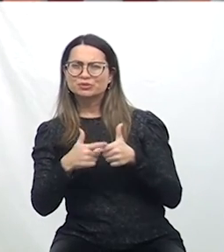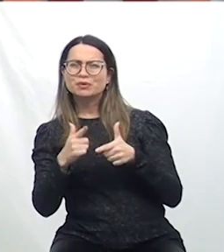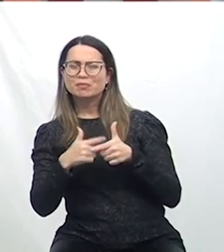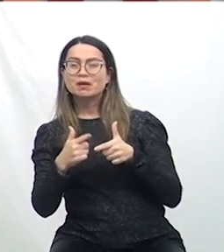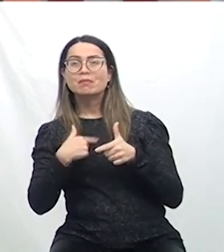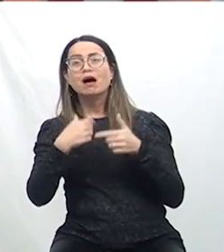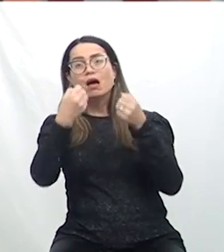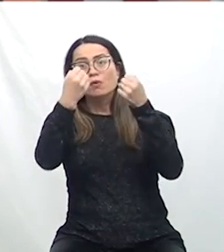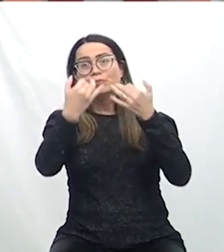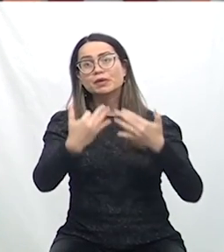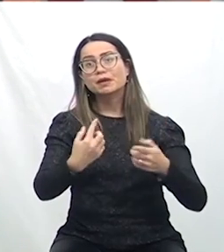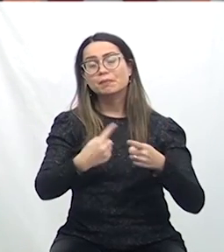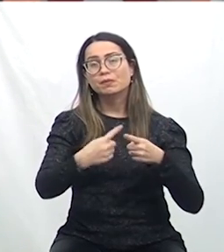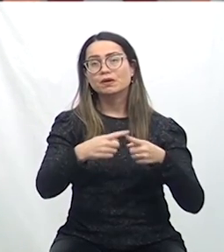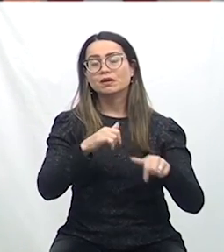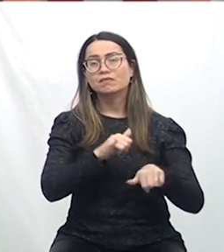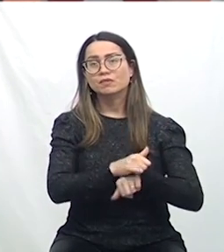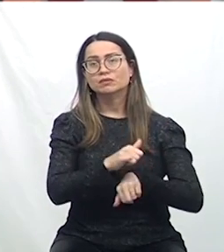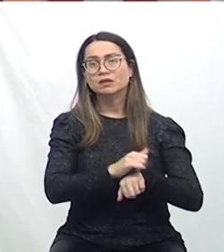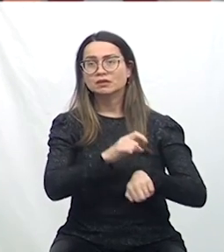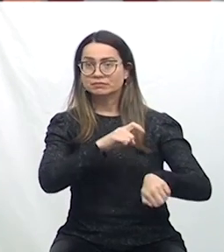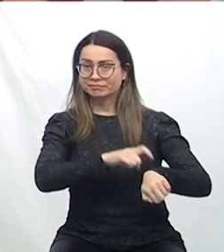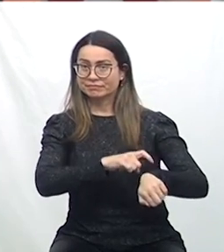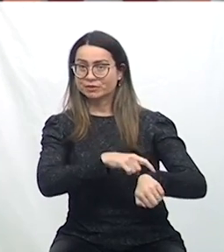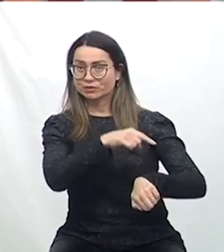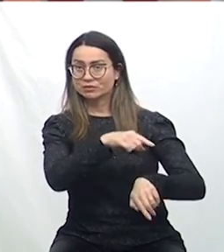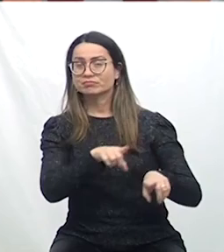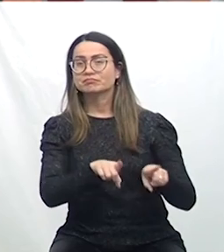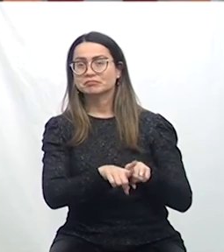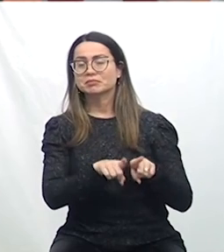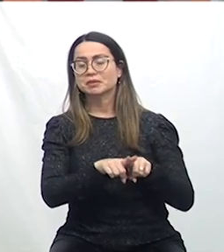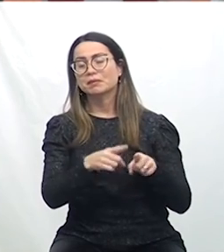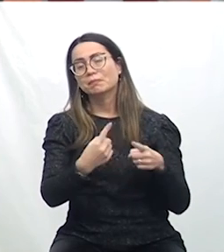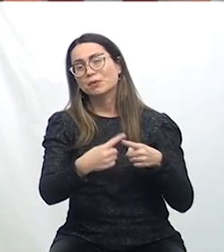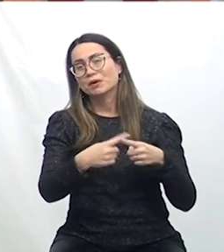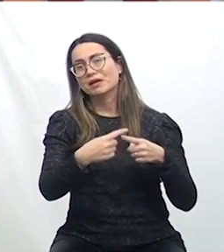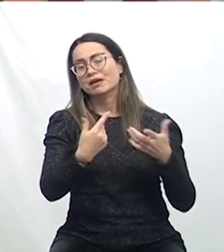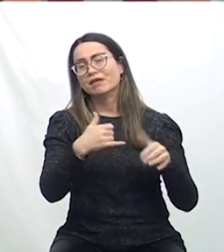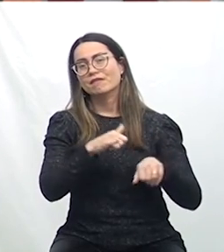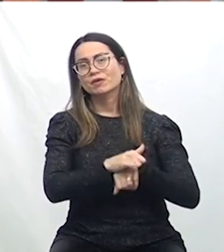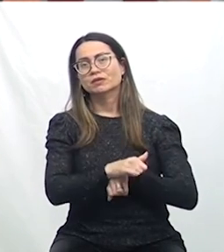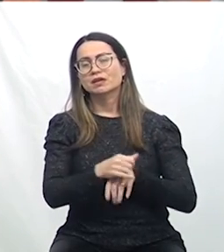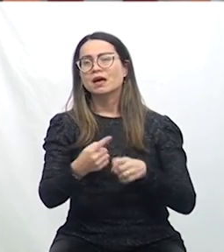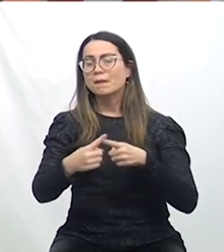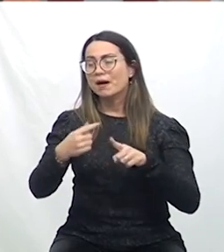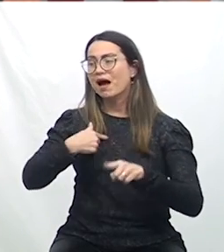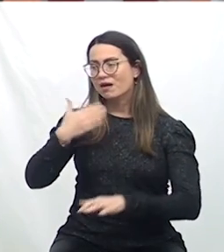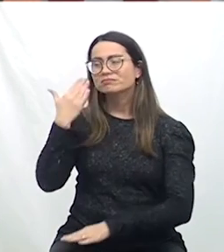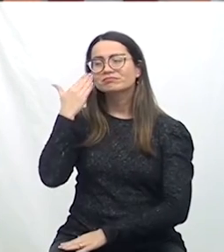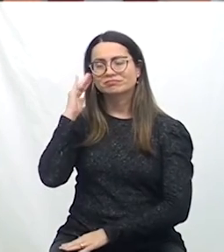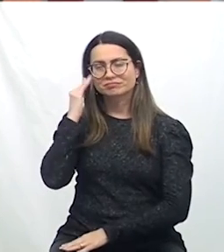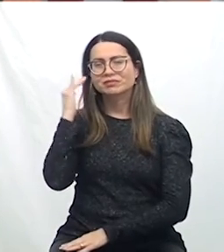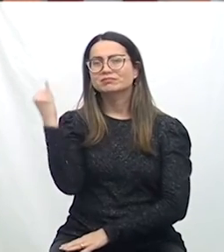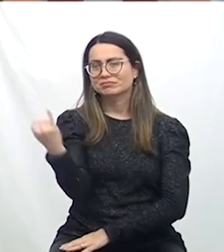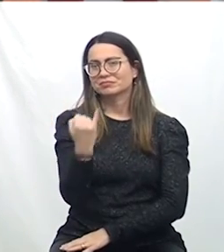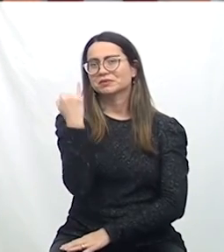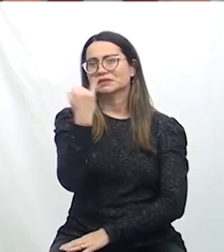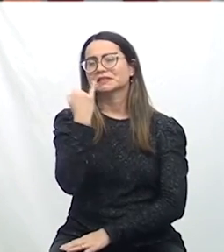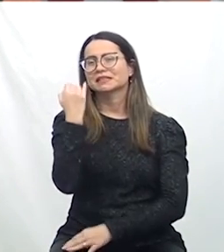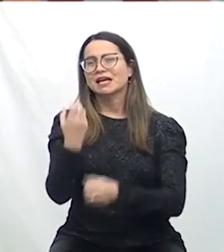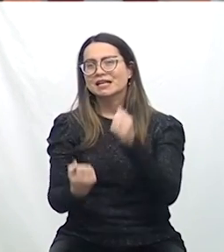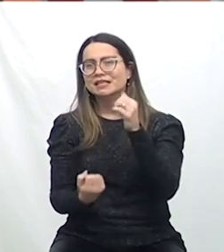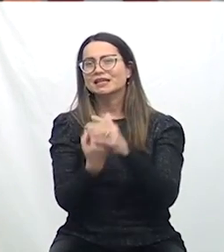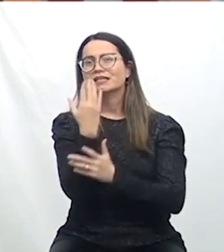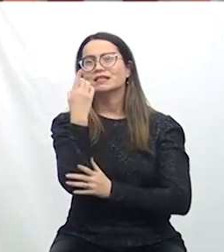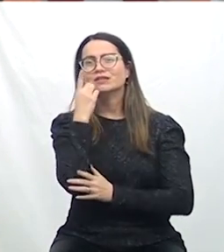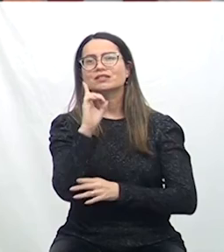justifiquei na hora também, porque entendo a importância, né, desse dia que